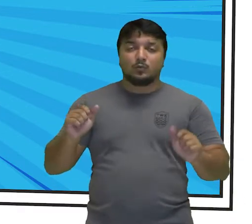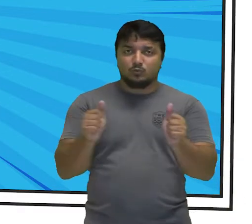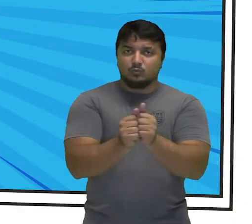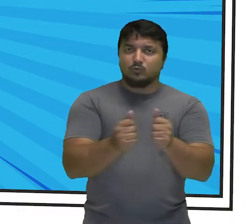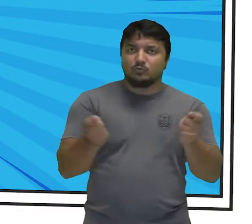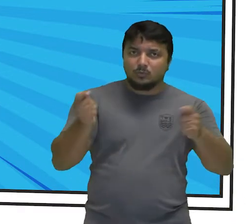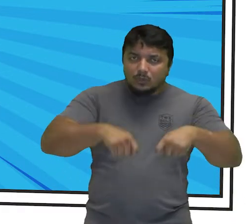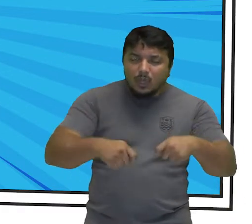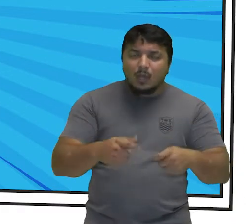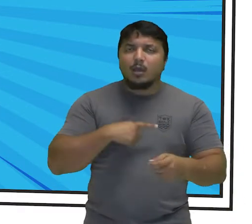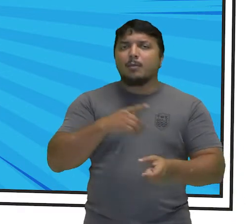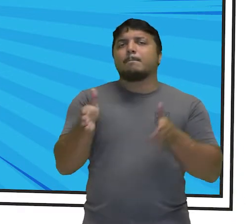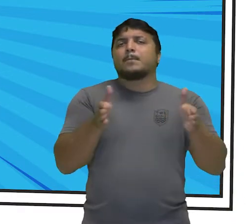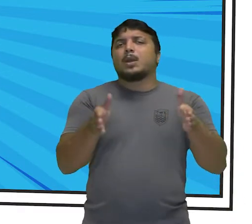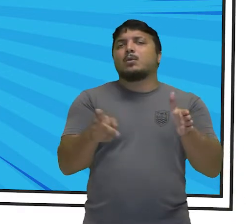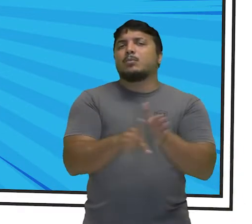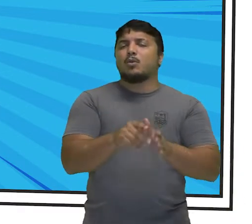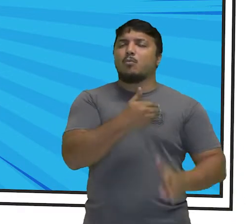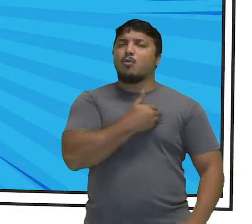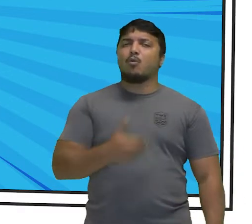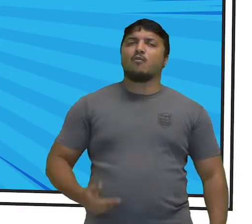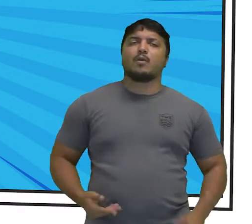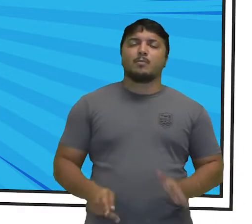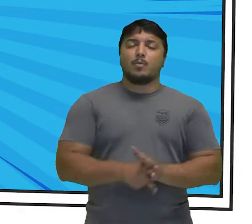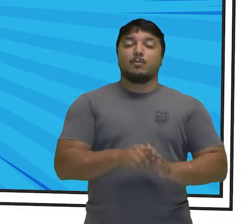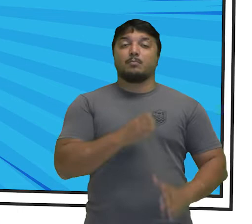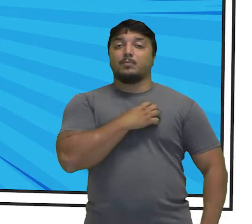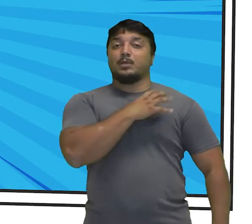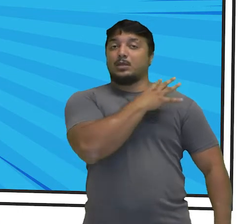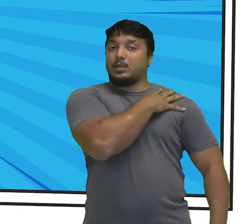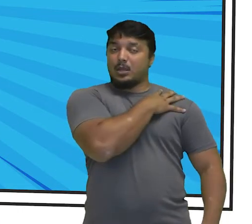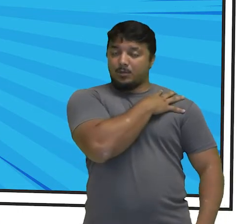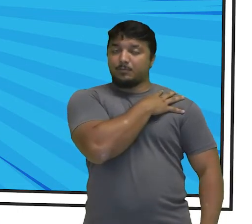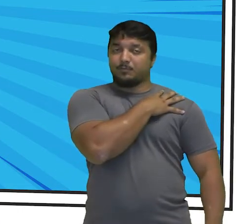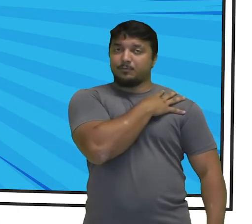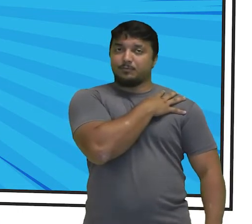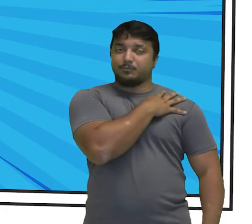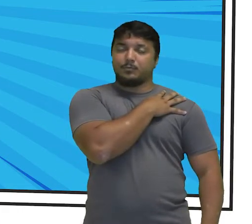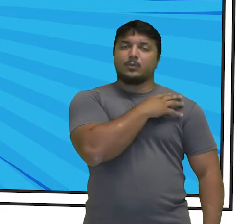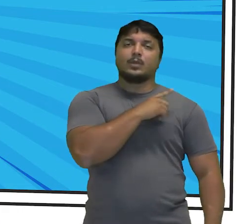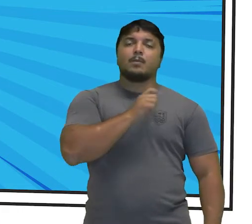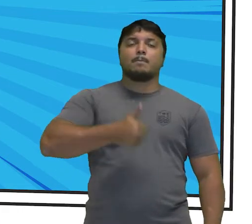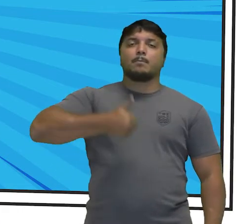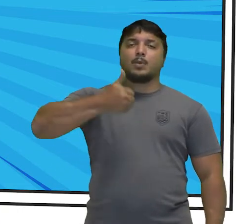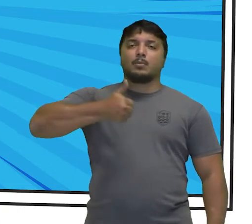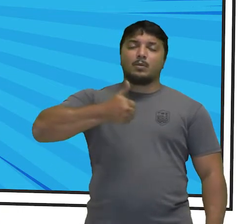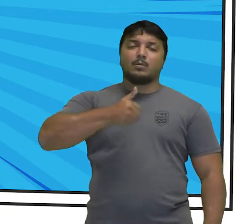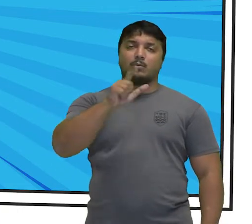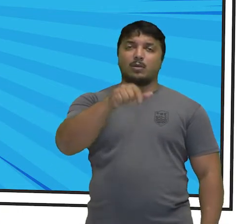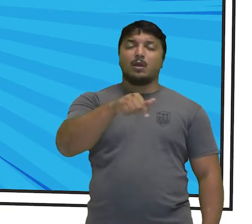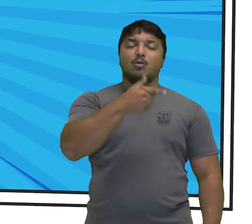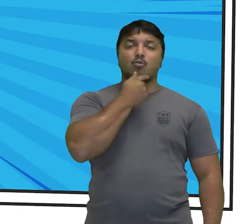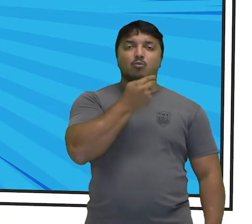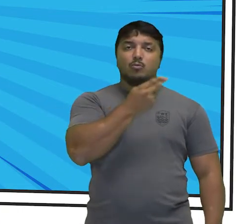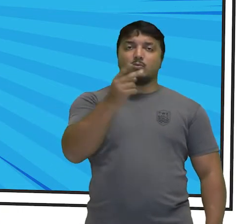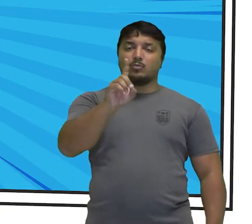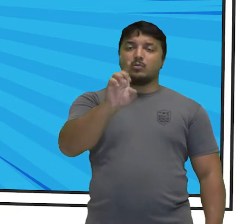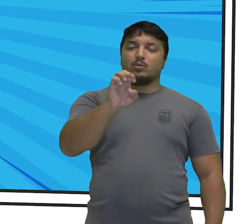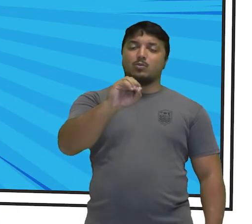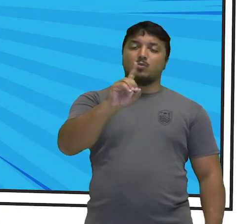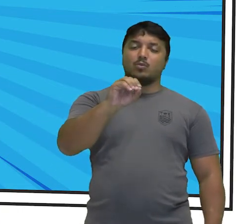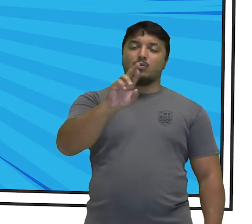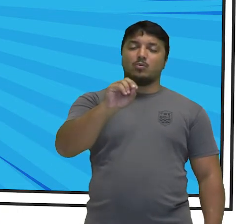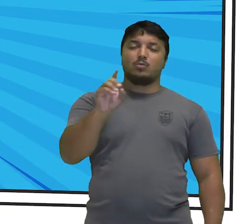essas fases, que é uma fase de governo dos militares. O primeiro presidente do Brasil foi o senhor Deodoro da